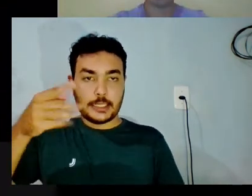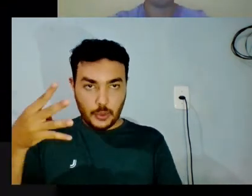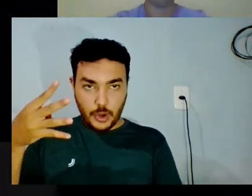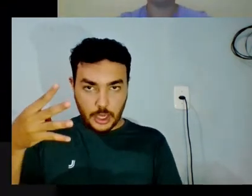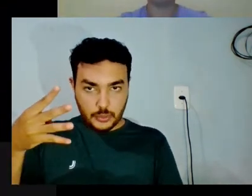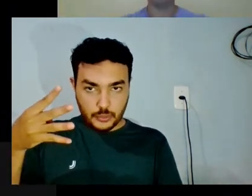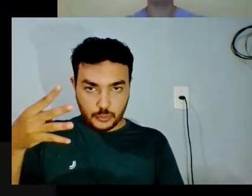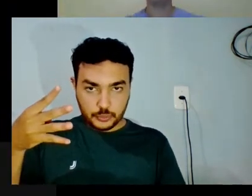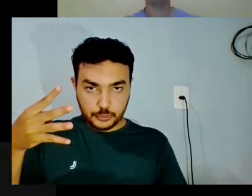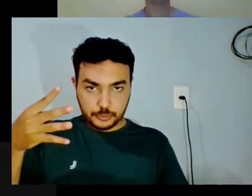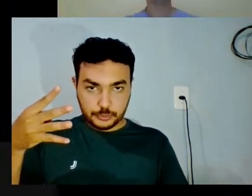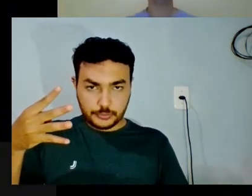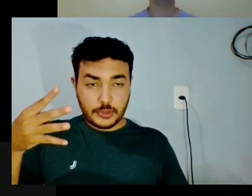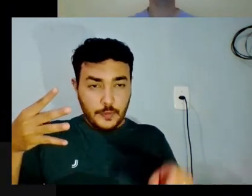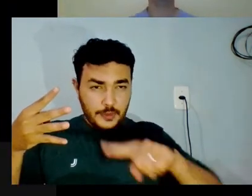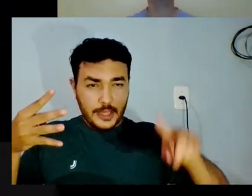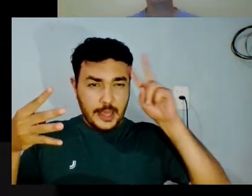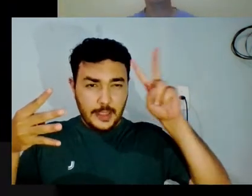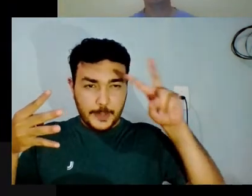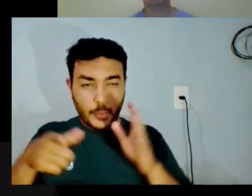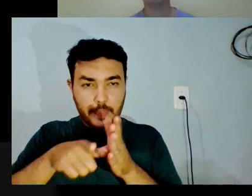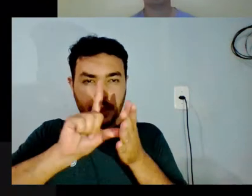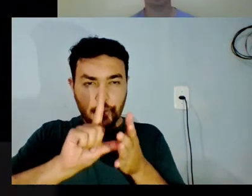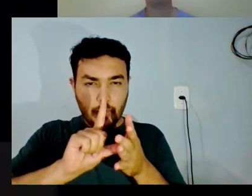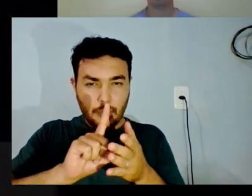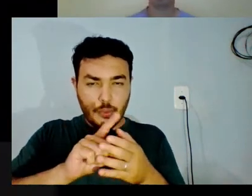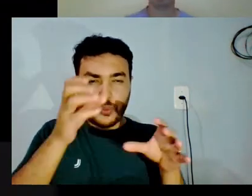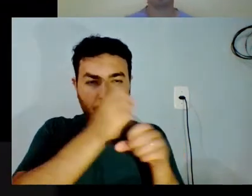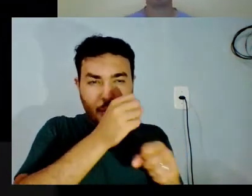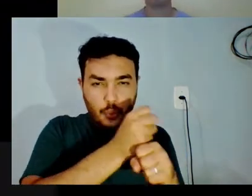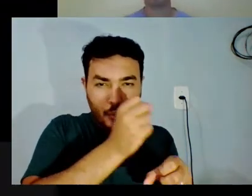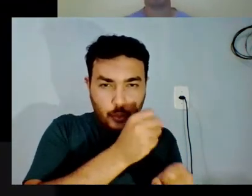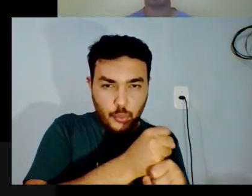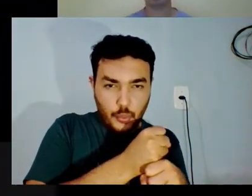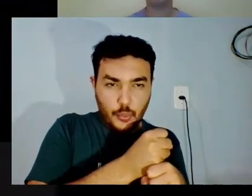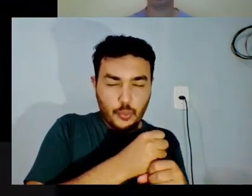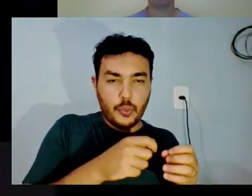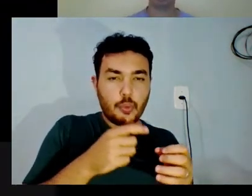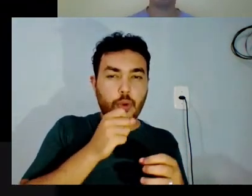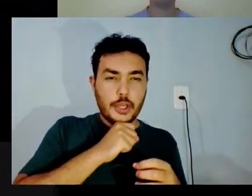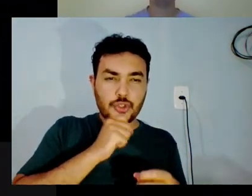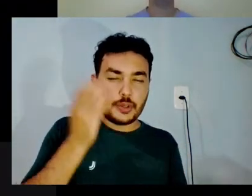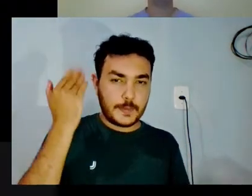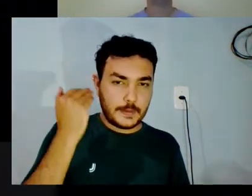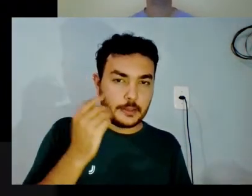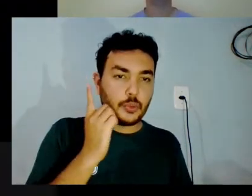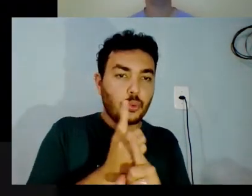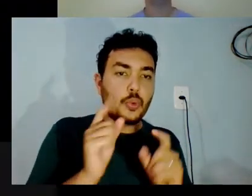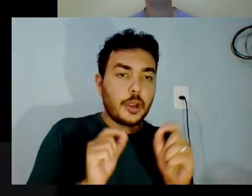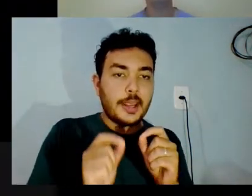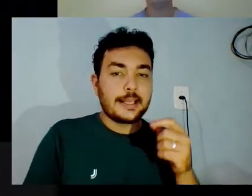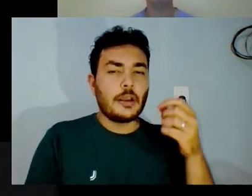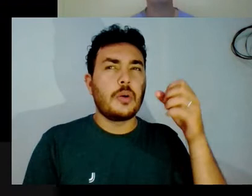vezes 10 a menos 12 metros, e lembram do anterior, que tinha se calculado com a equação de onda antiga, a função de onda, foi obtido um valor